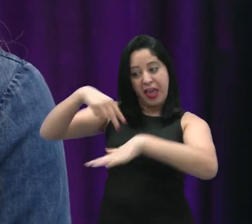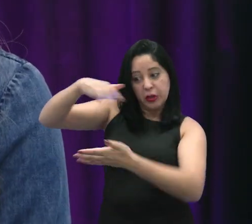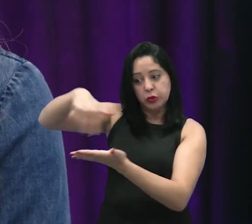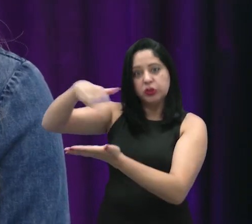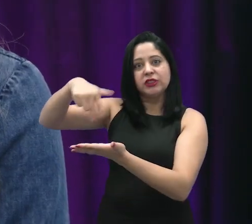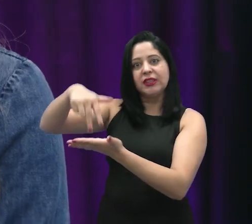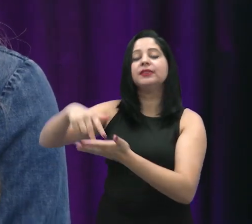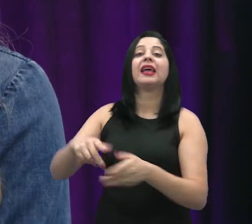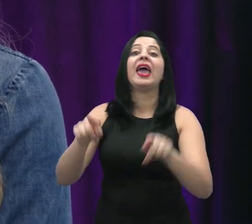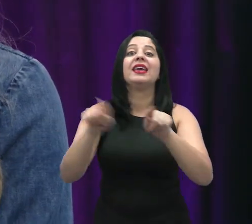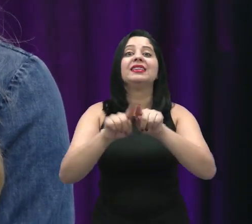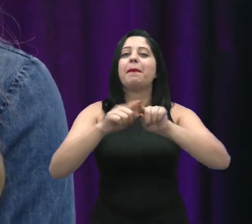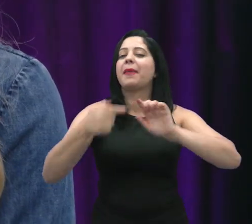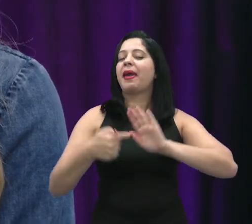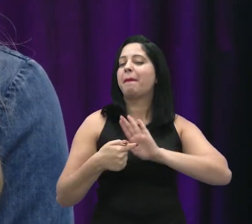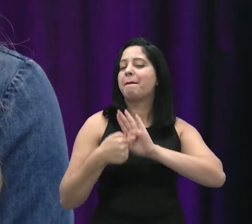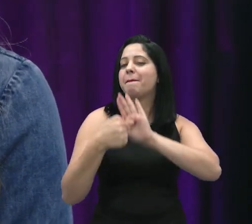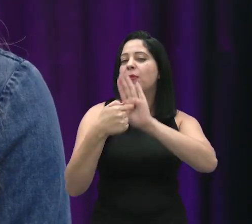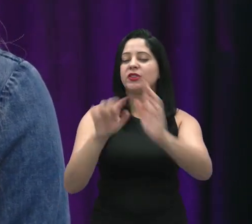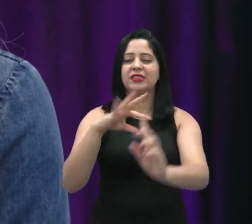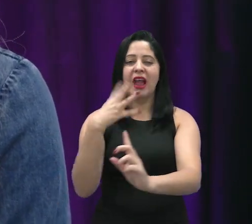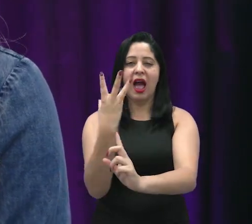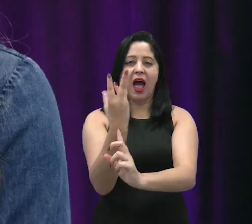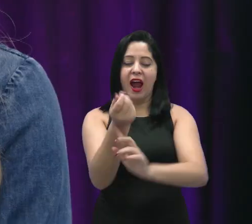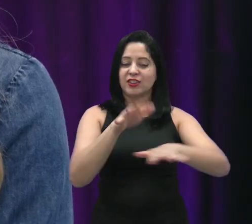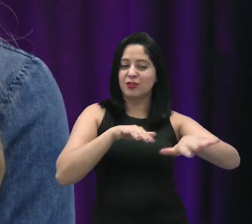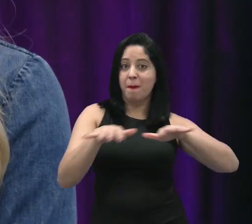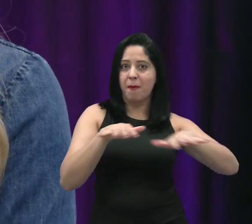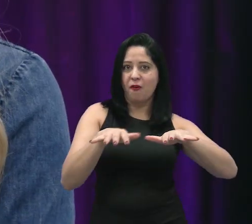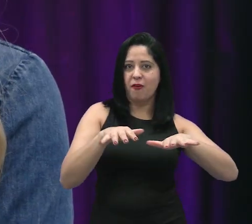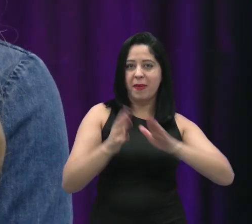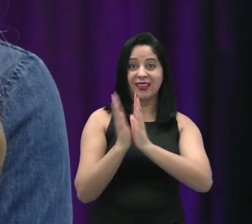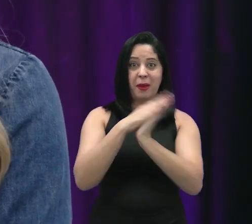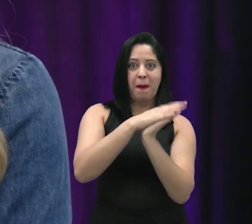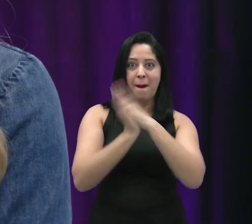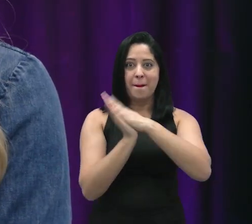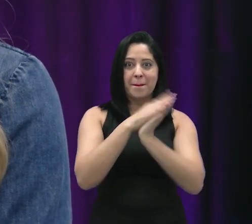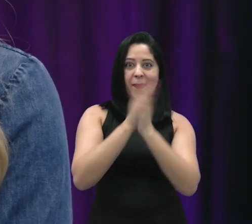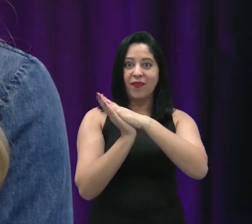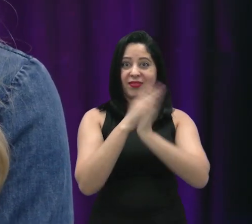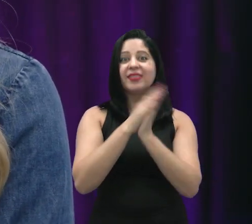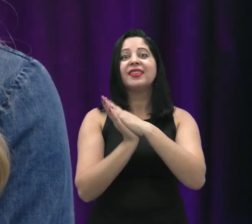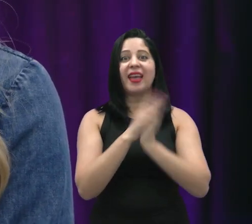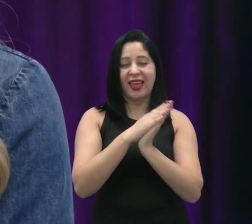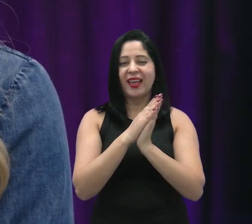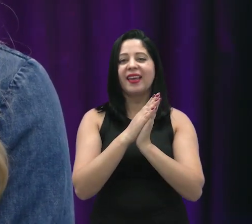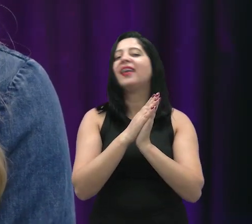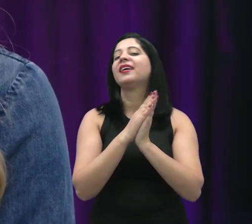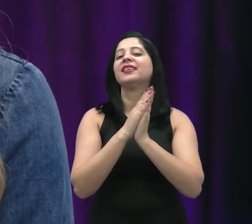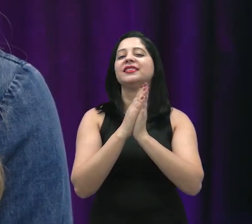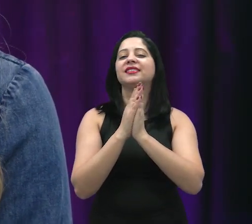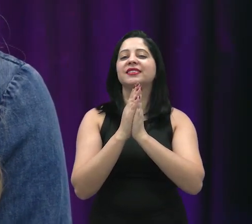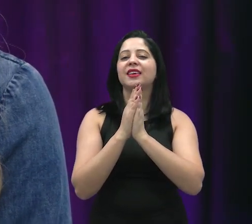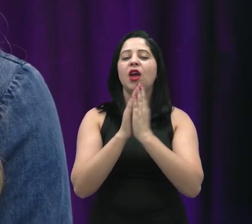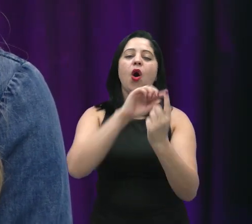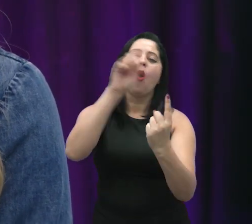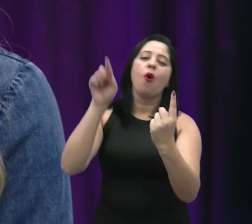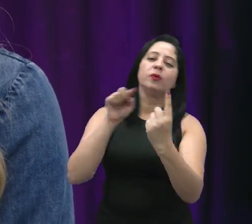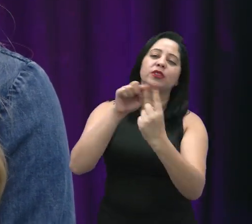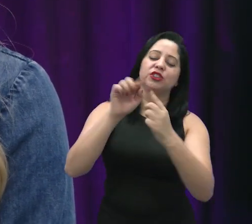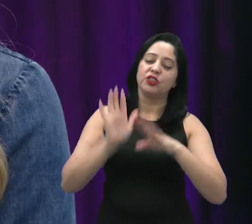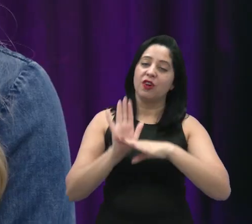do mundo. E ainda, no quadro Arte em Movimento, vamos mostrar bonecas feitas à mão, que se transformam